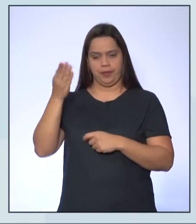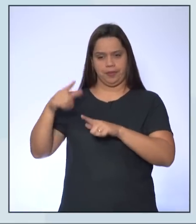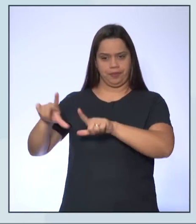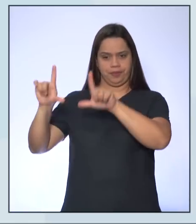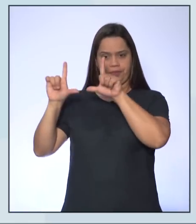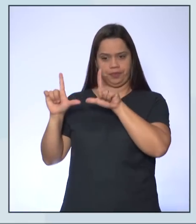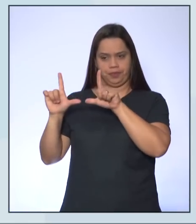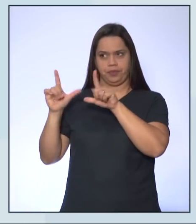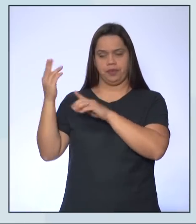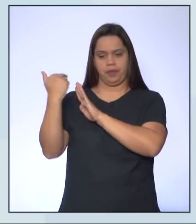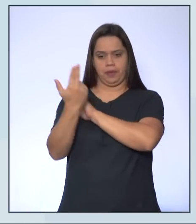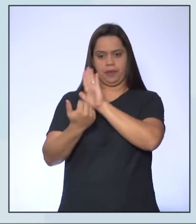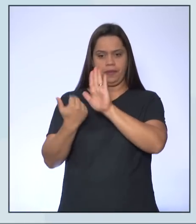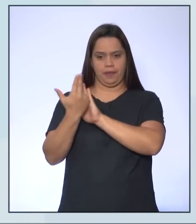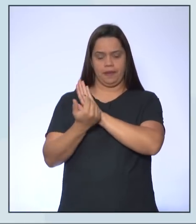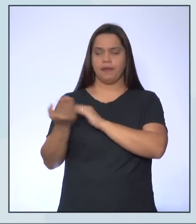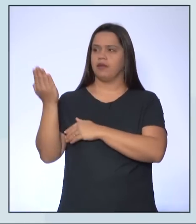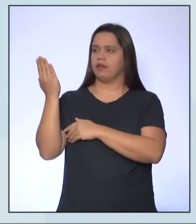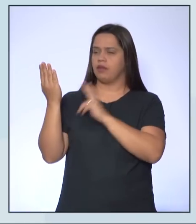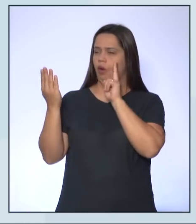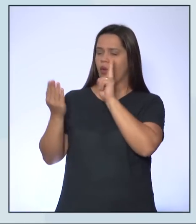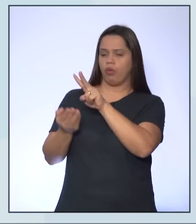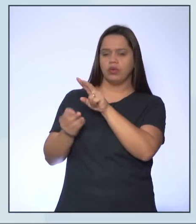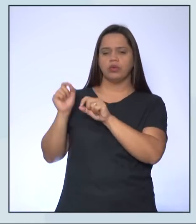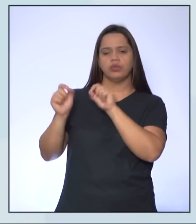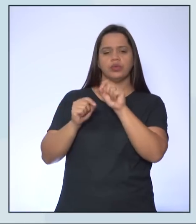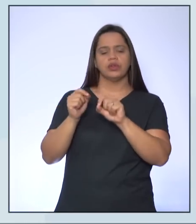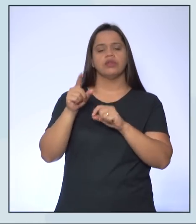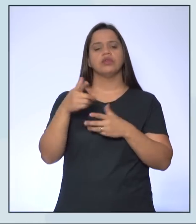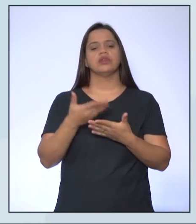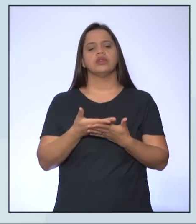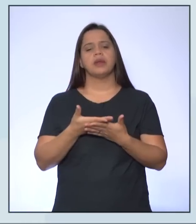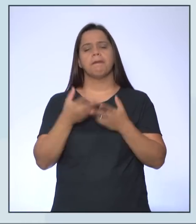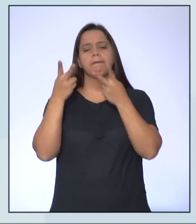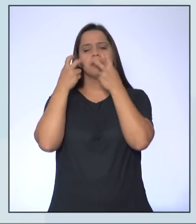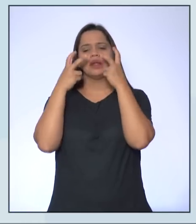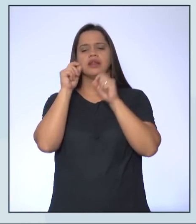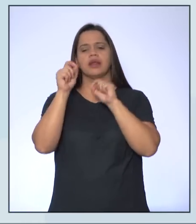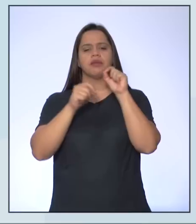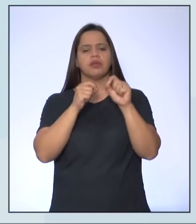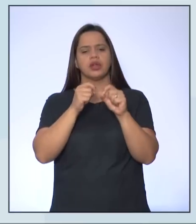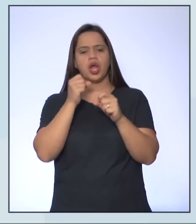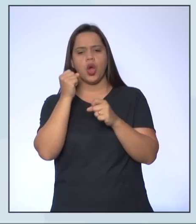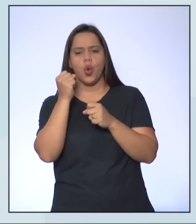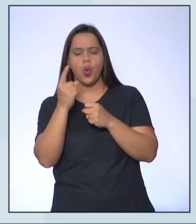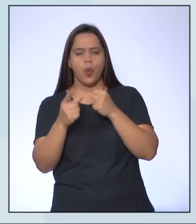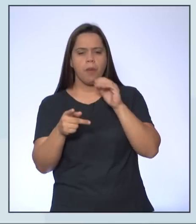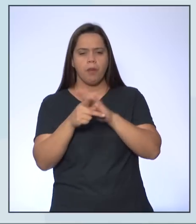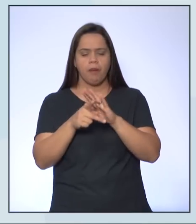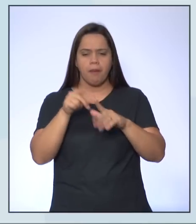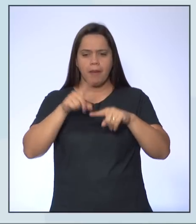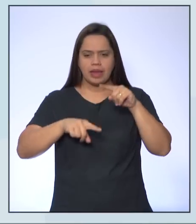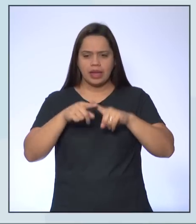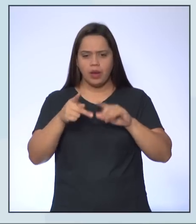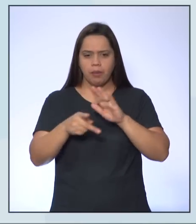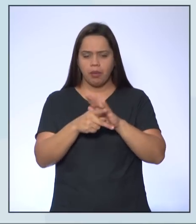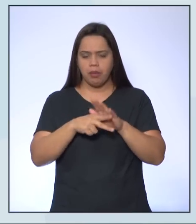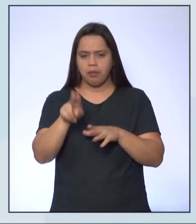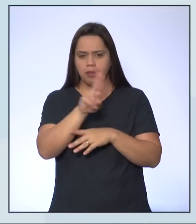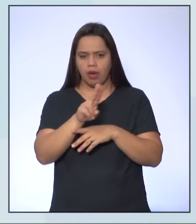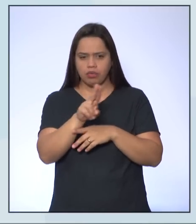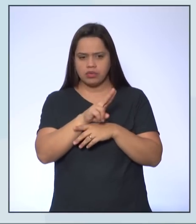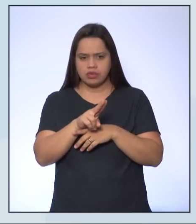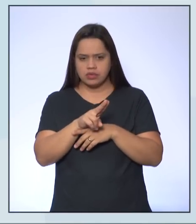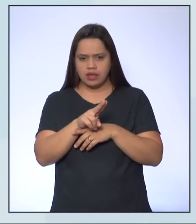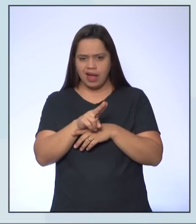imagem. Vocês, olhando essa imagem, vocês estão notando algum instrumento de caça? O que vocês acham?